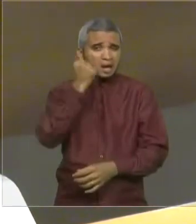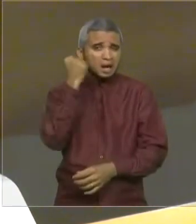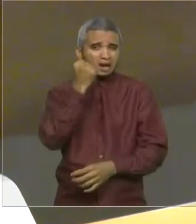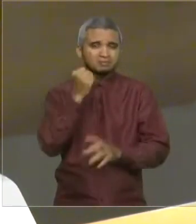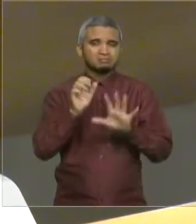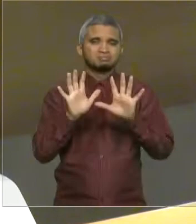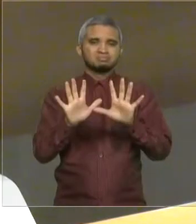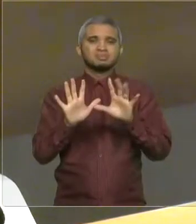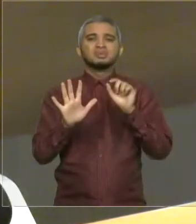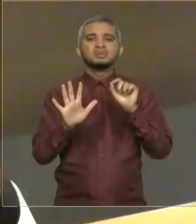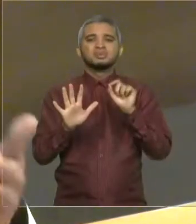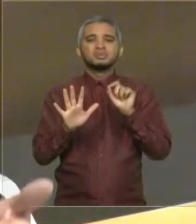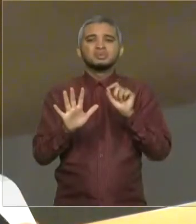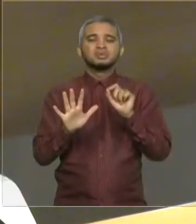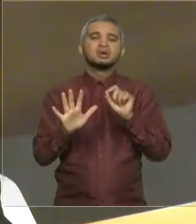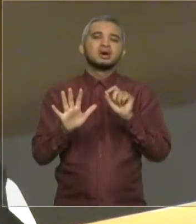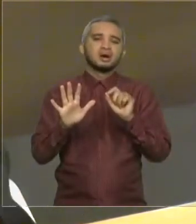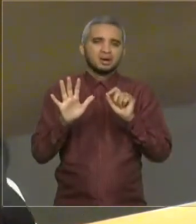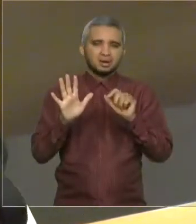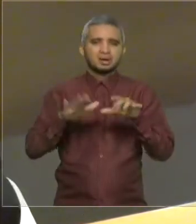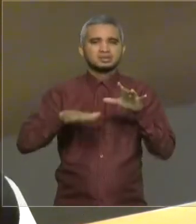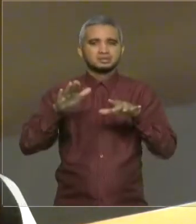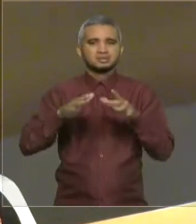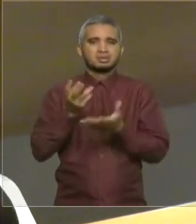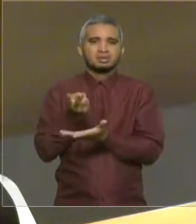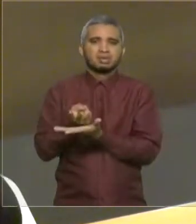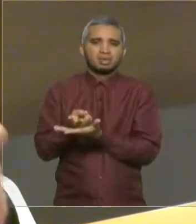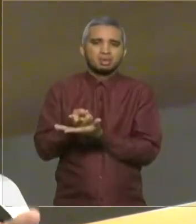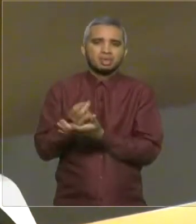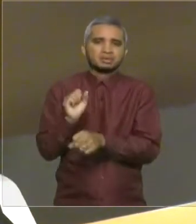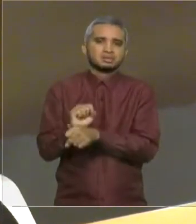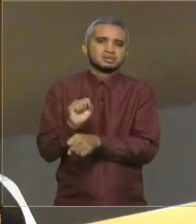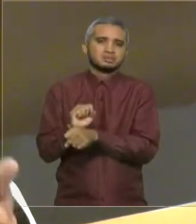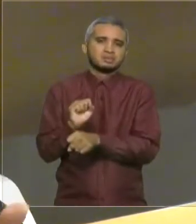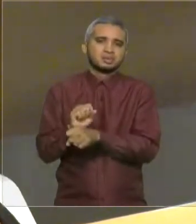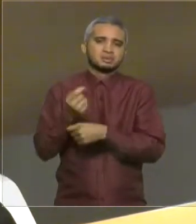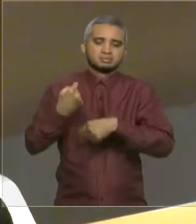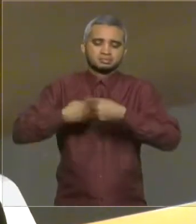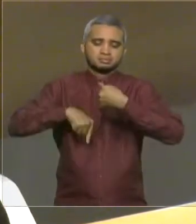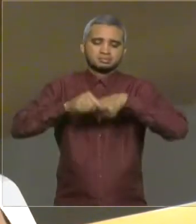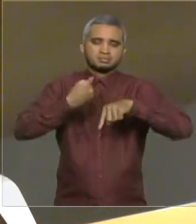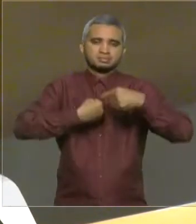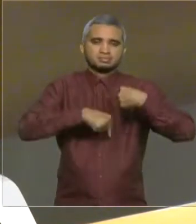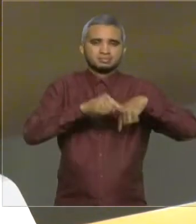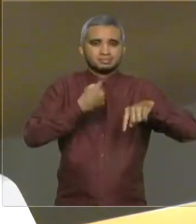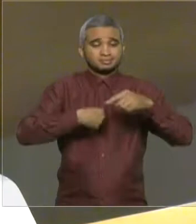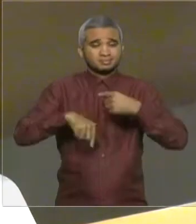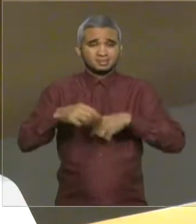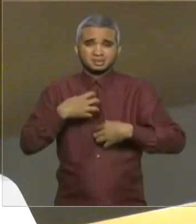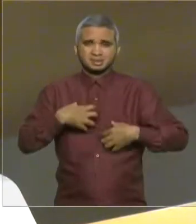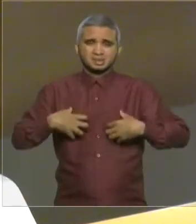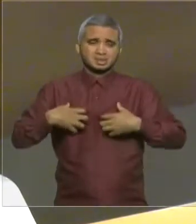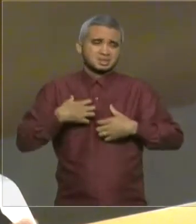essa vaga. E demoravam meses, muitos meses aguardando. Era angustiante ver esses pacientes na